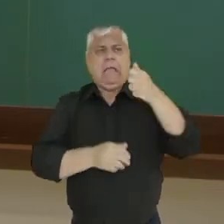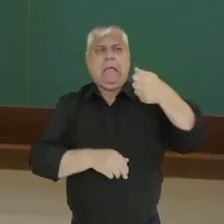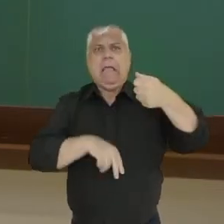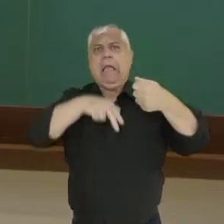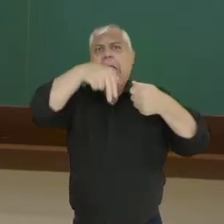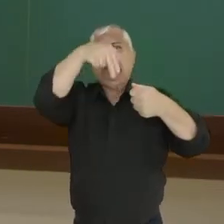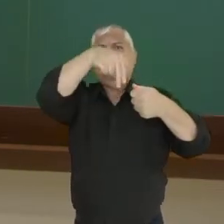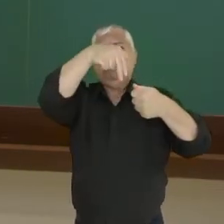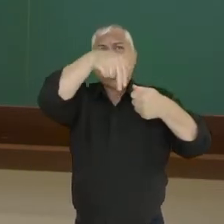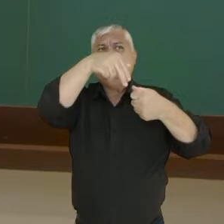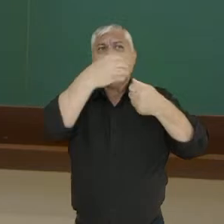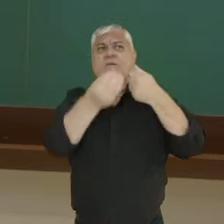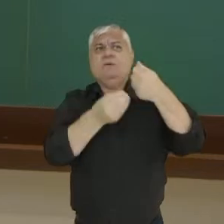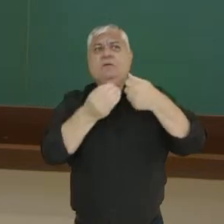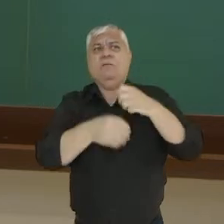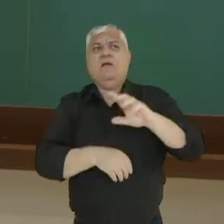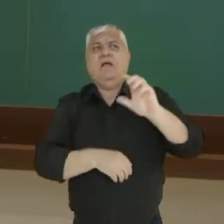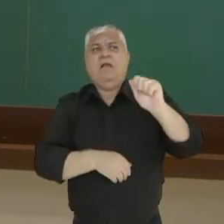Então, nós temos